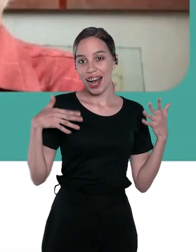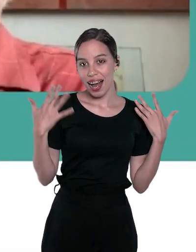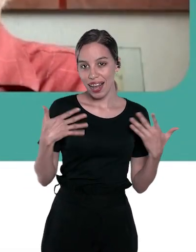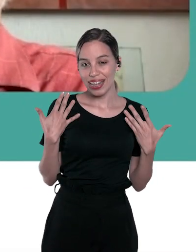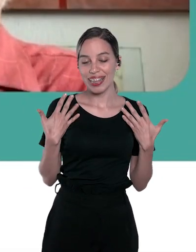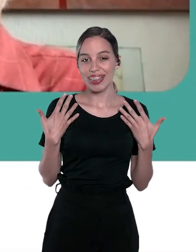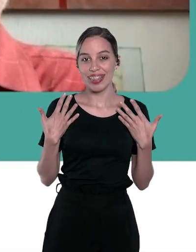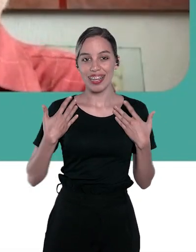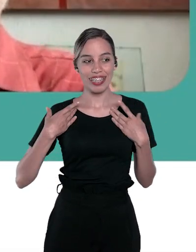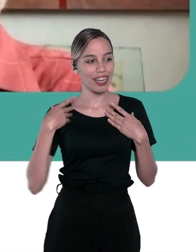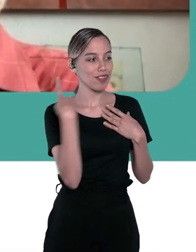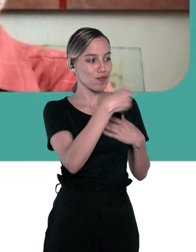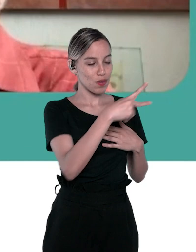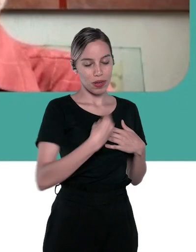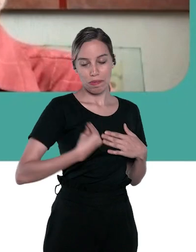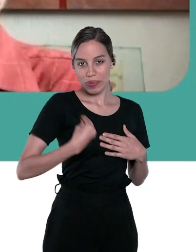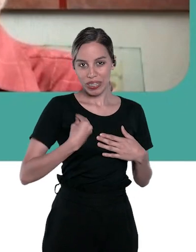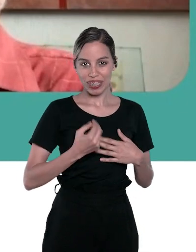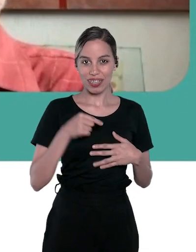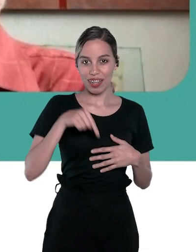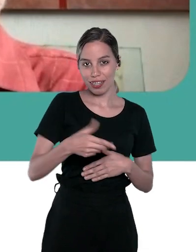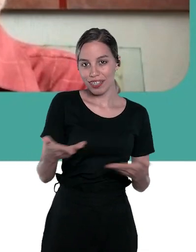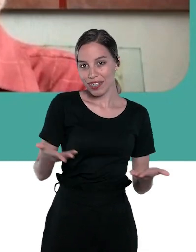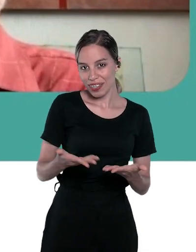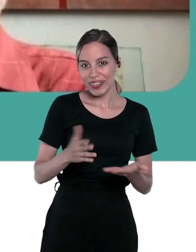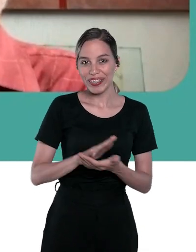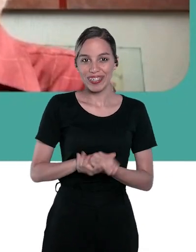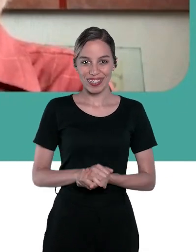para a gente ter você aqui conosco.